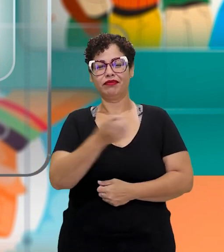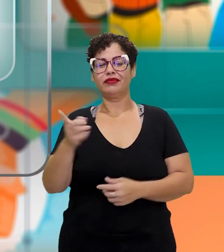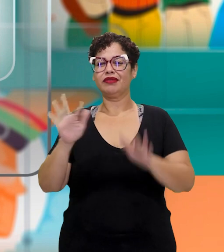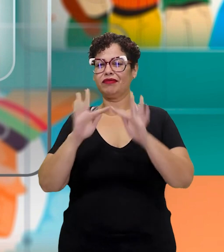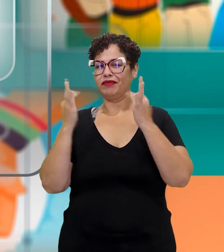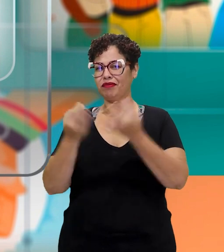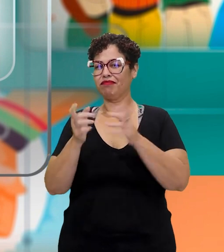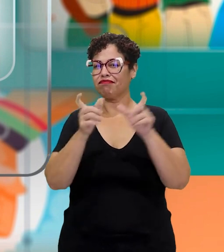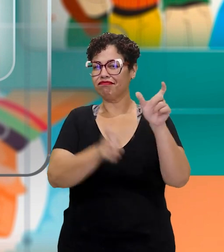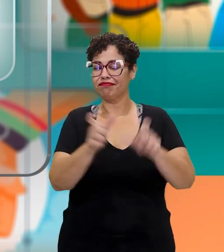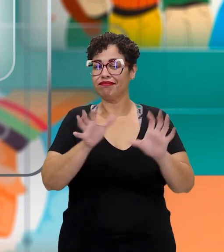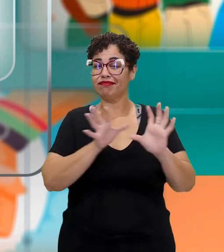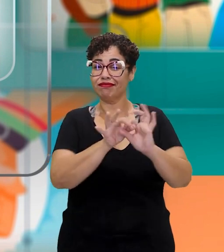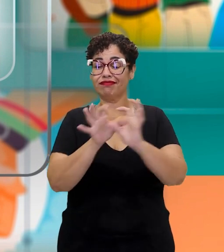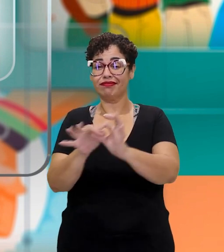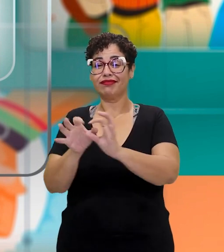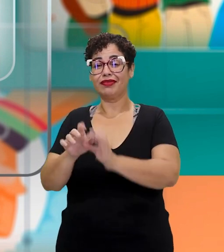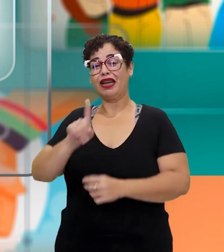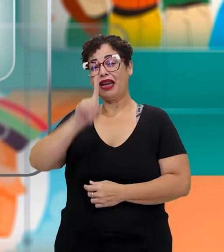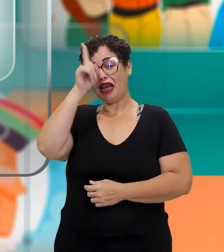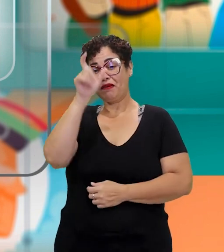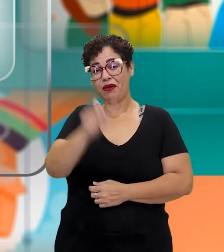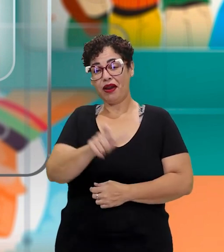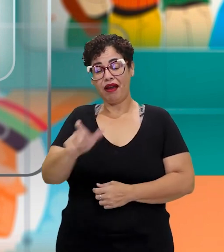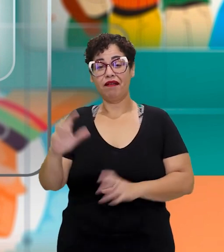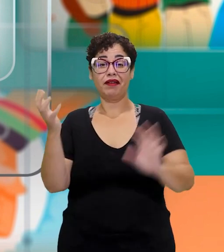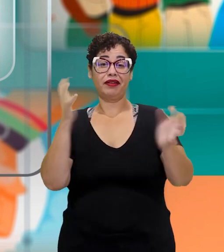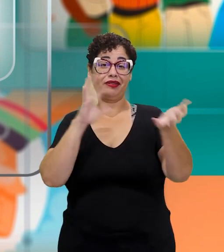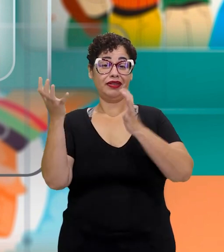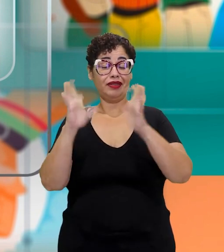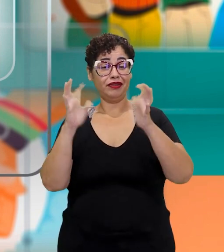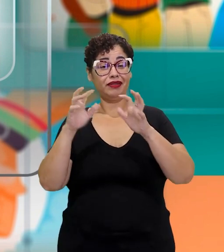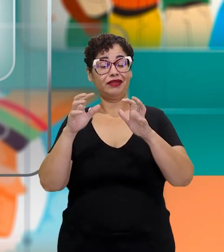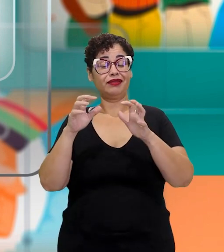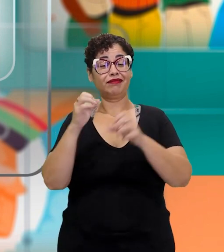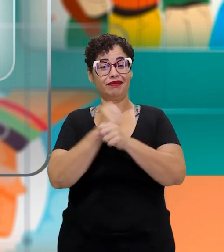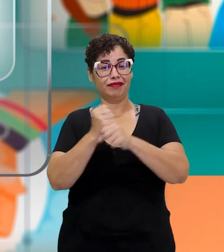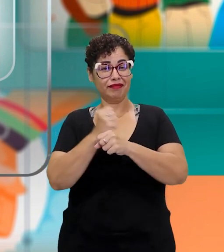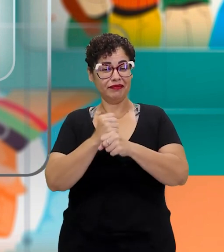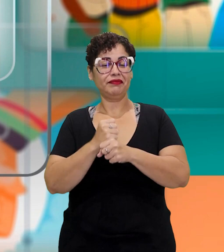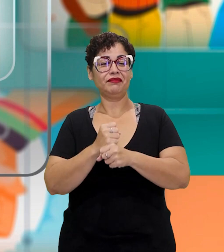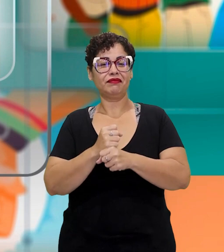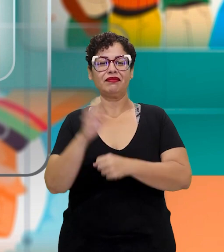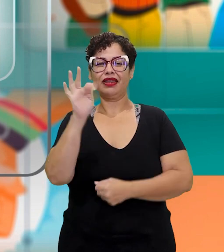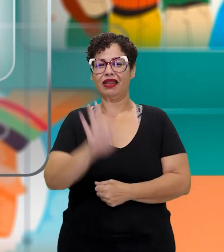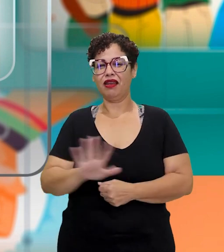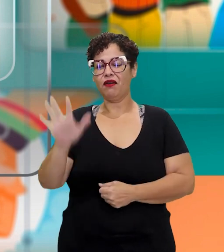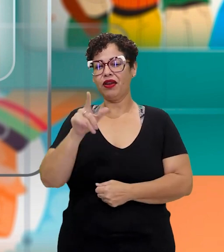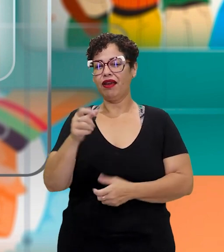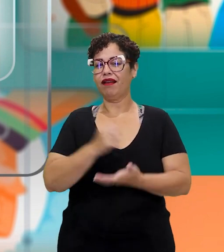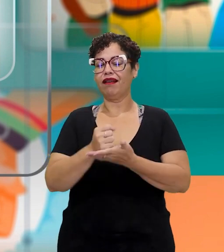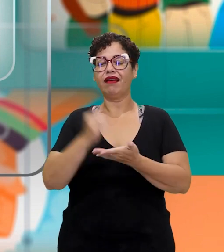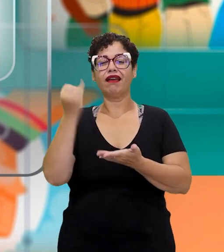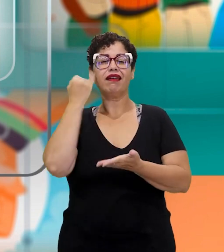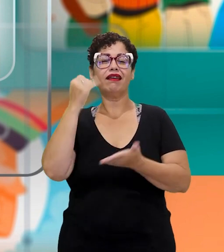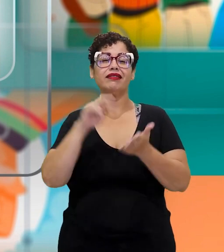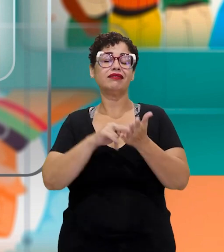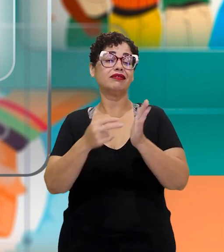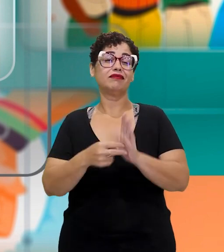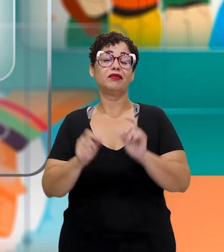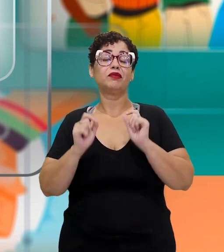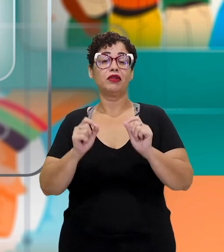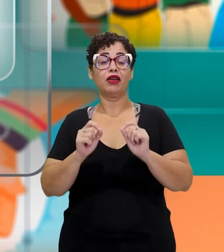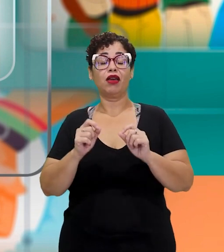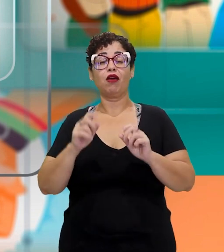eram associados aos elementos da natureza e às estações do ano. Essa teoria era baseada na ideia de